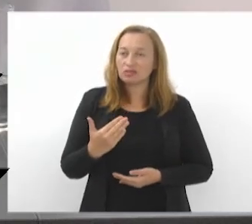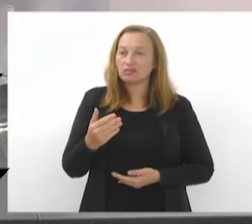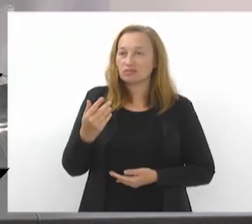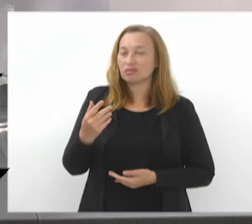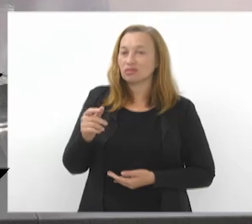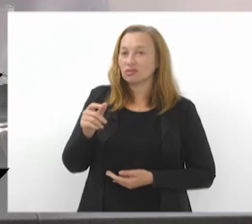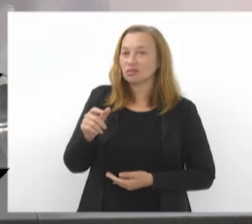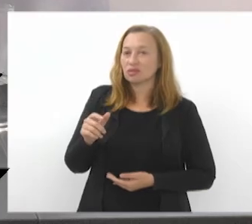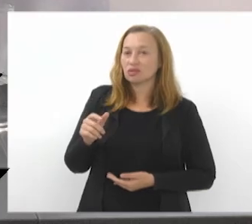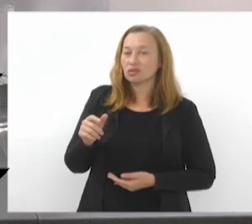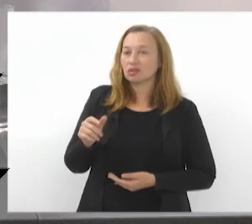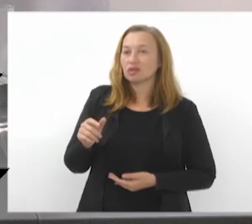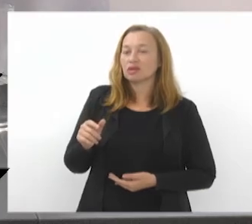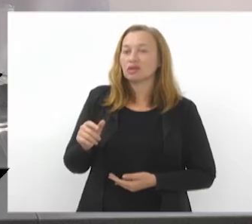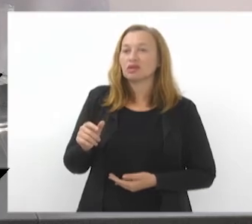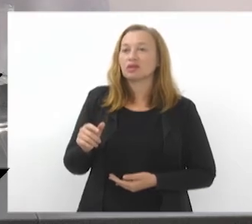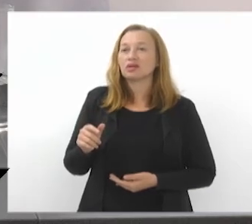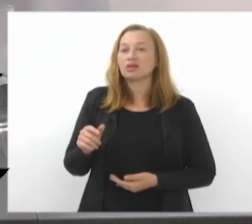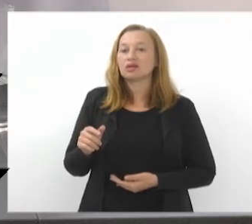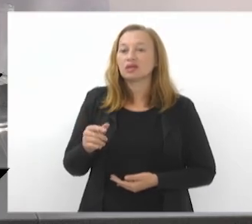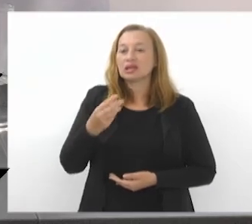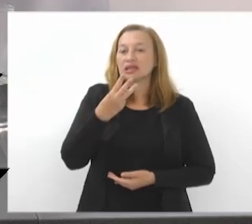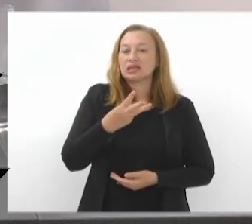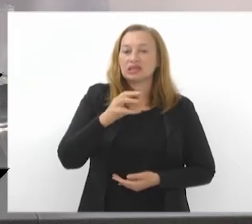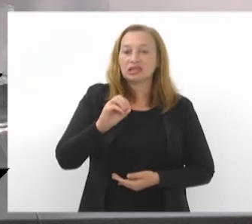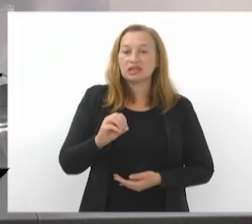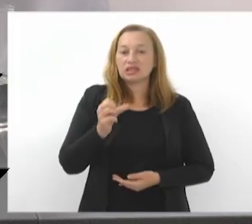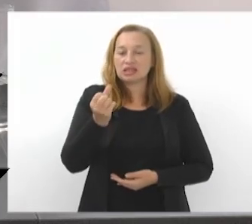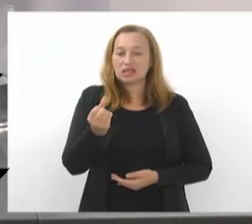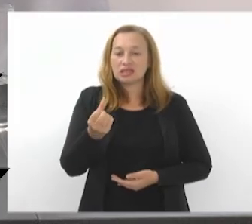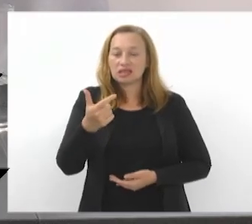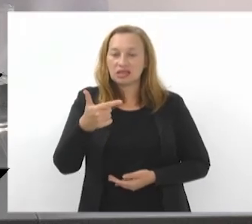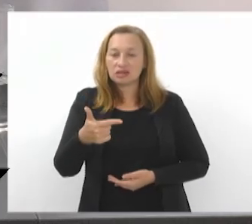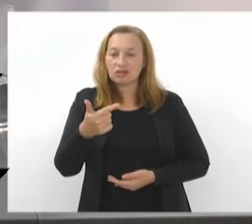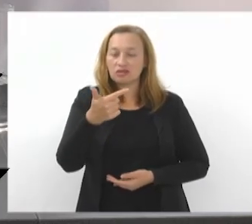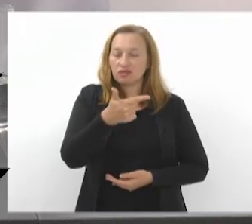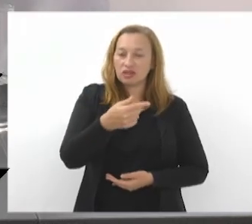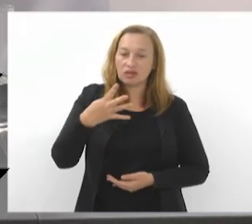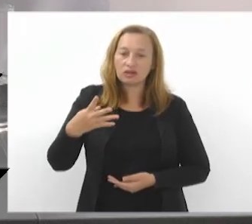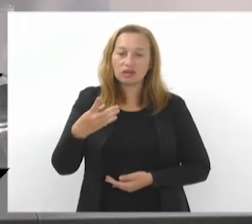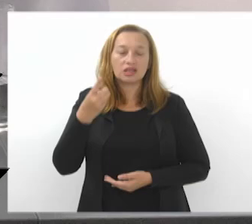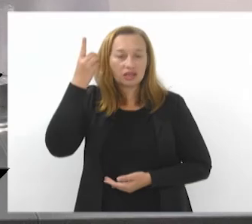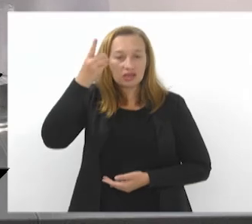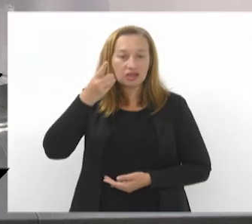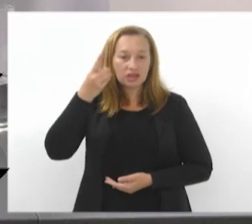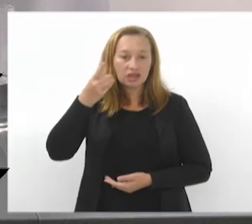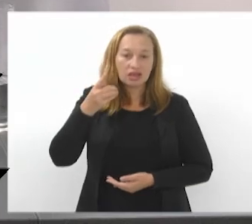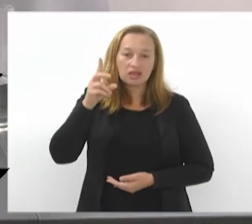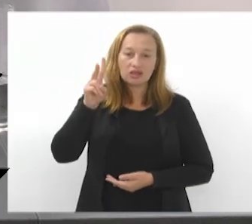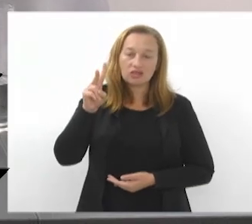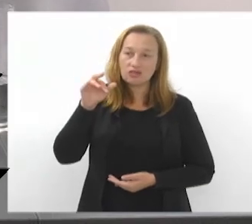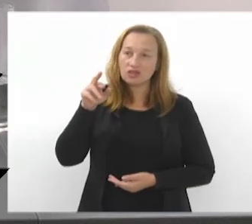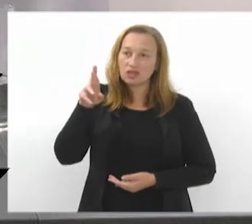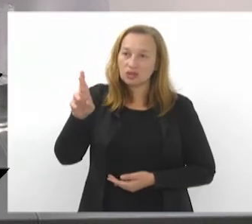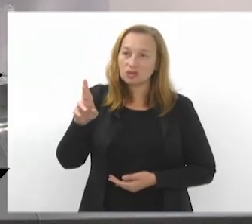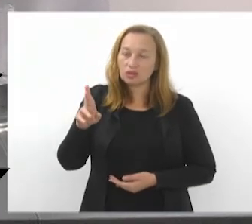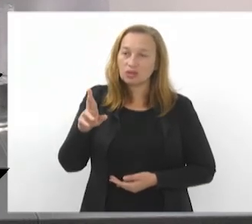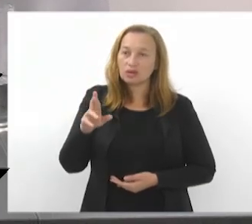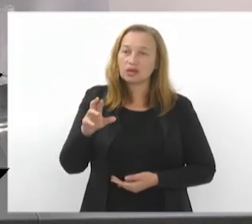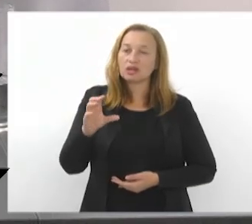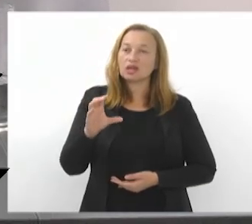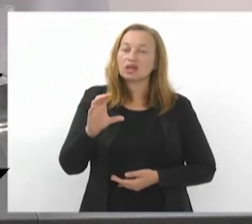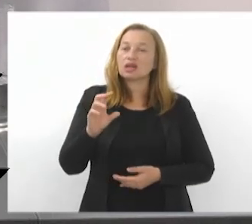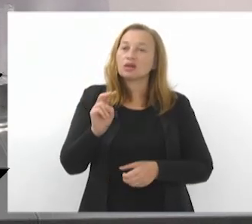autor. Era o projeto de lei 3062 de 24, de autoria do deputado Vitor Júnior, que dispõe sobre o programa Cão Protetor